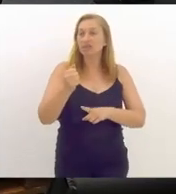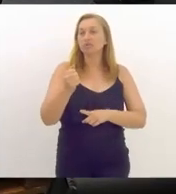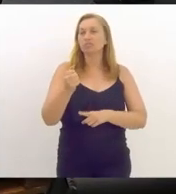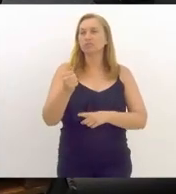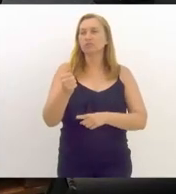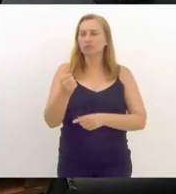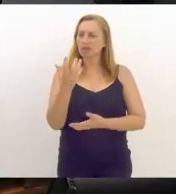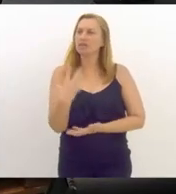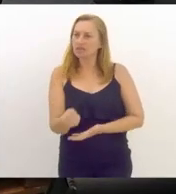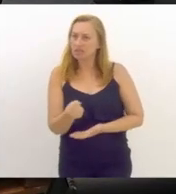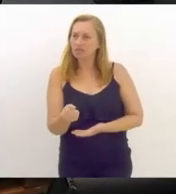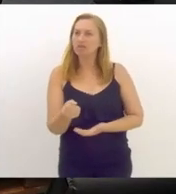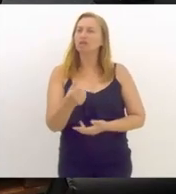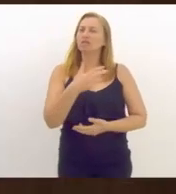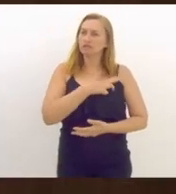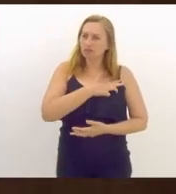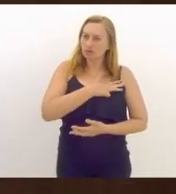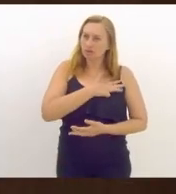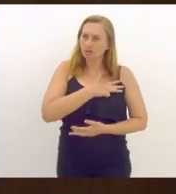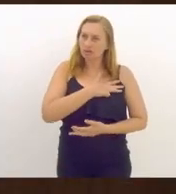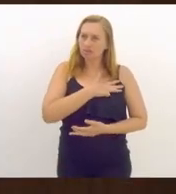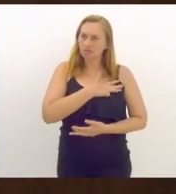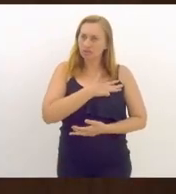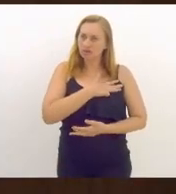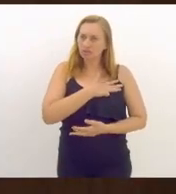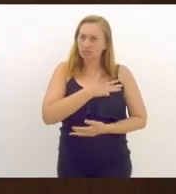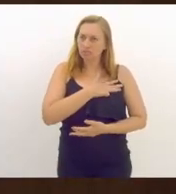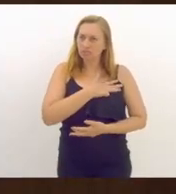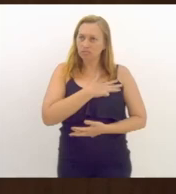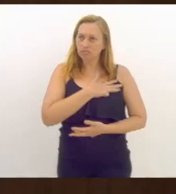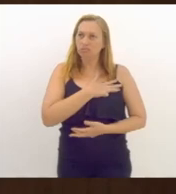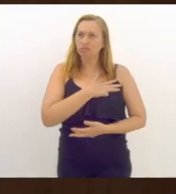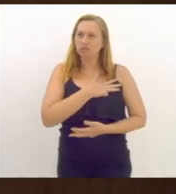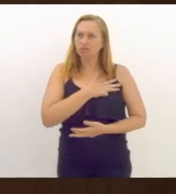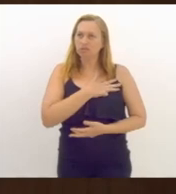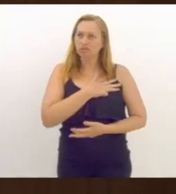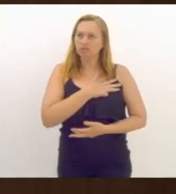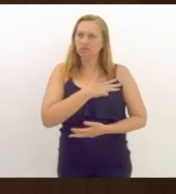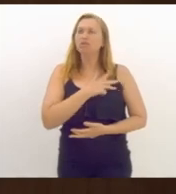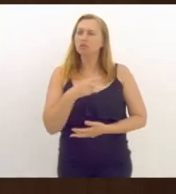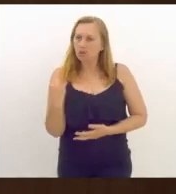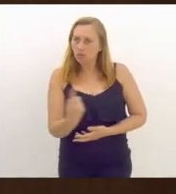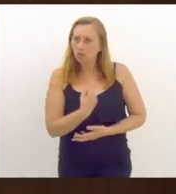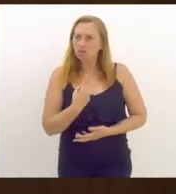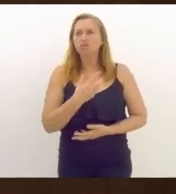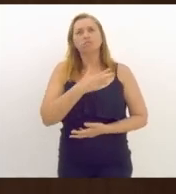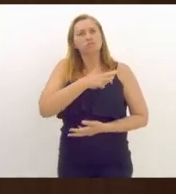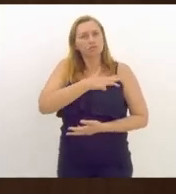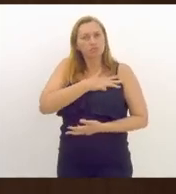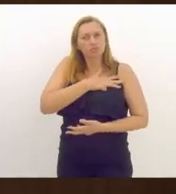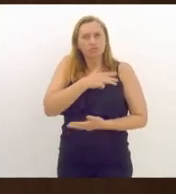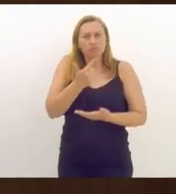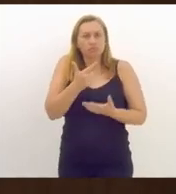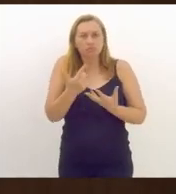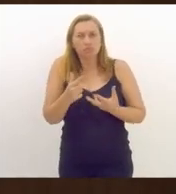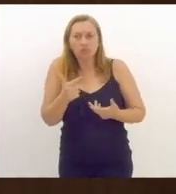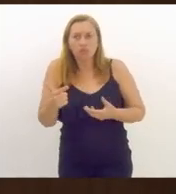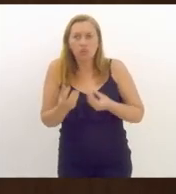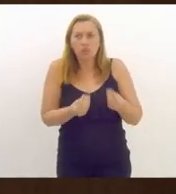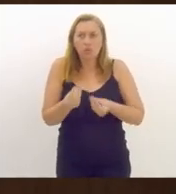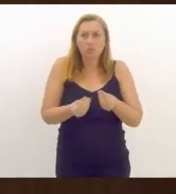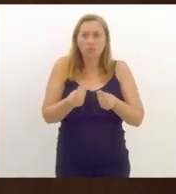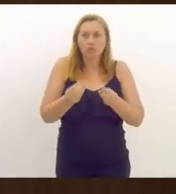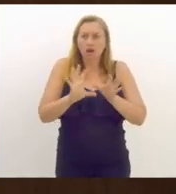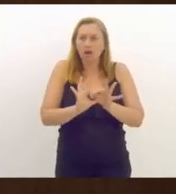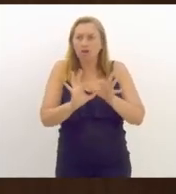o nosso presidente eleito é o Lula presente Lula ele é o nosso Presidente não adianta a democracia